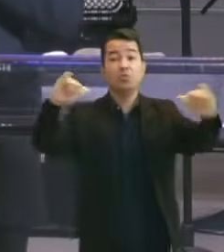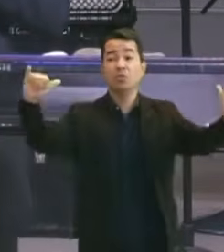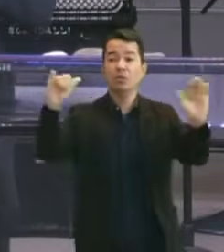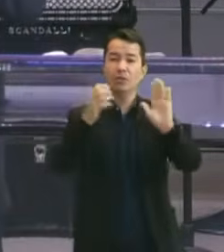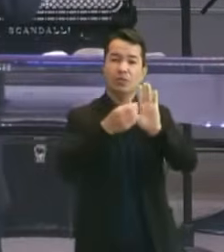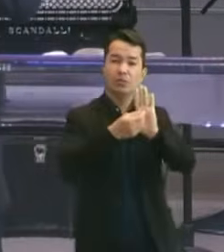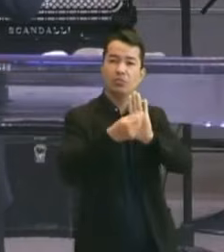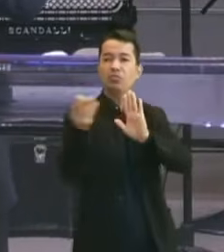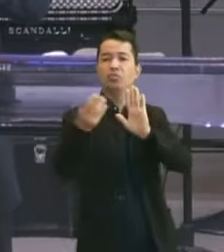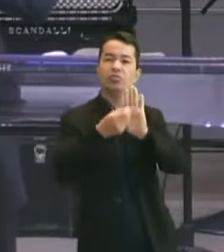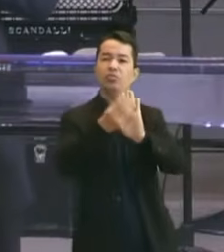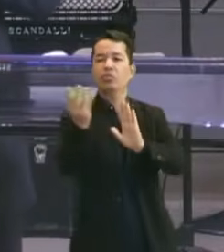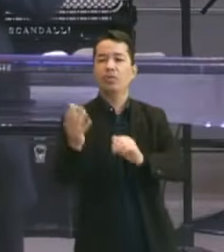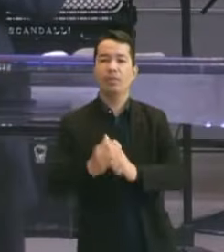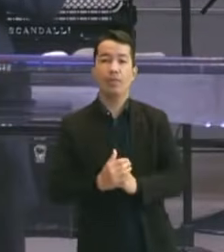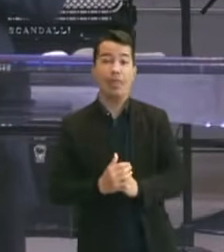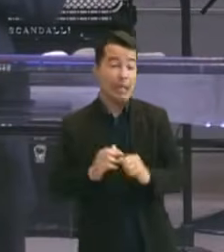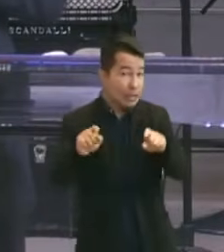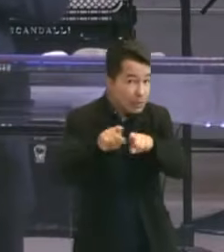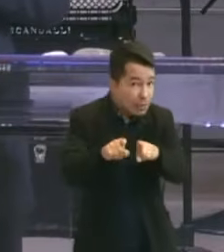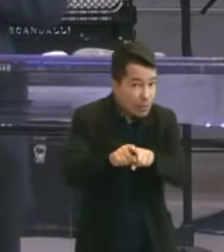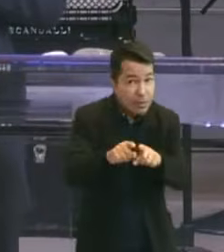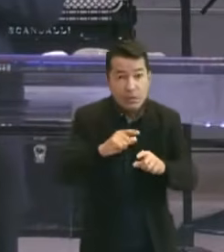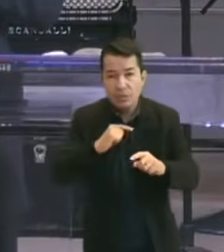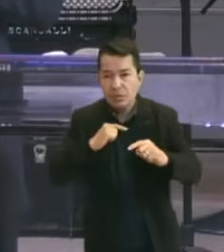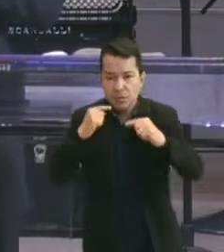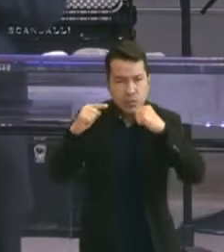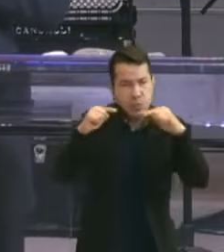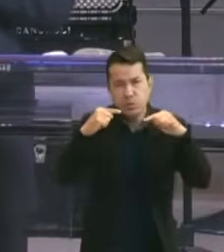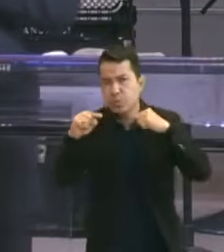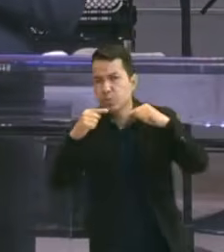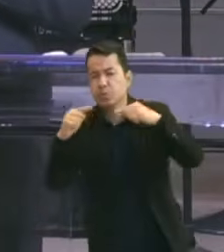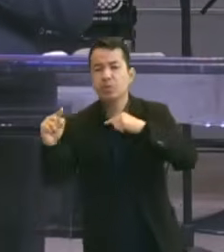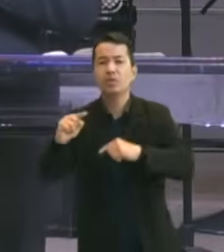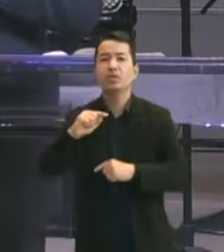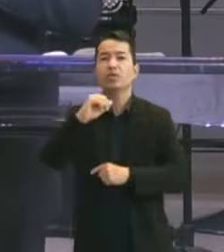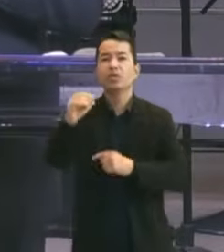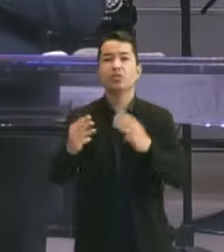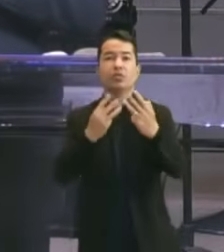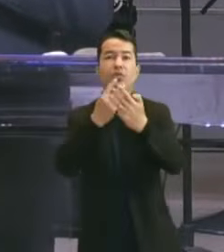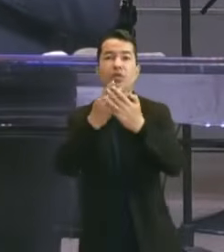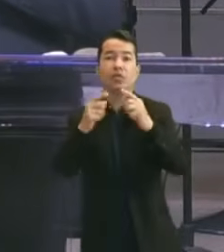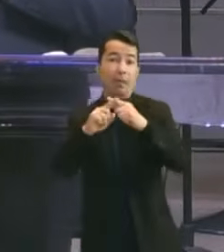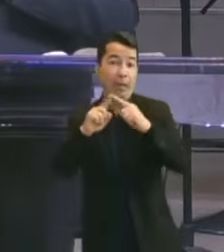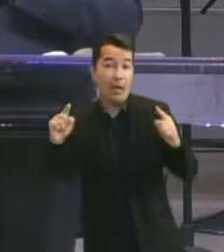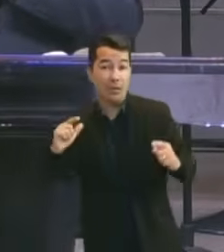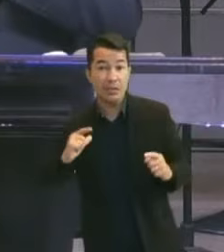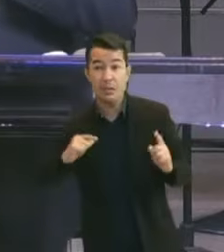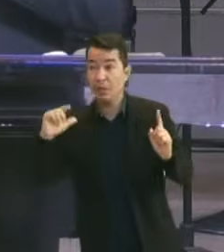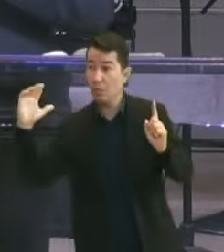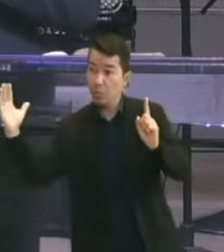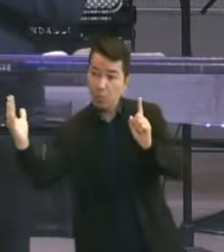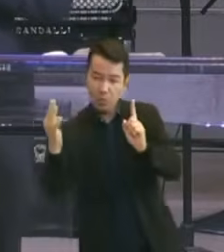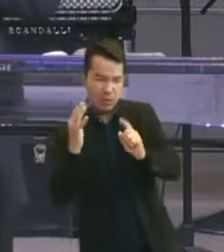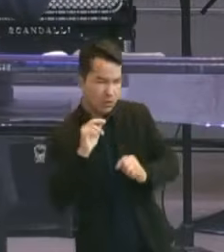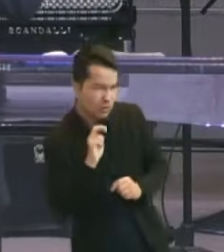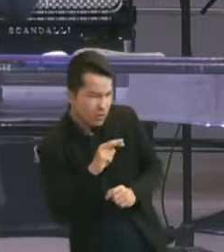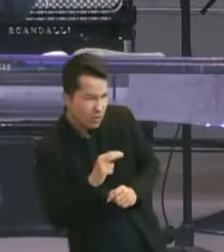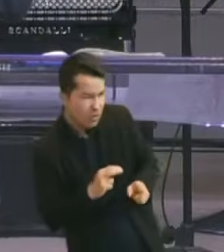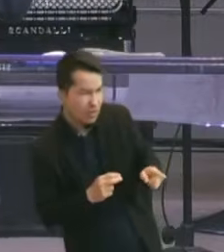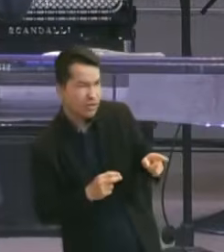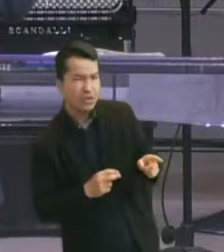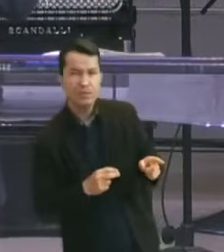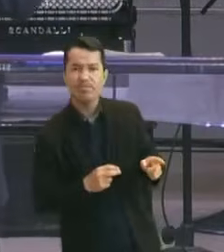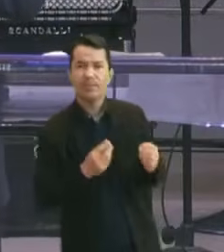terra de Israel, mas eles procuravam um jeito de matá-lo. Quando os irmãos souberam disso, levaram Saulo até a cidade